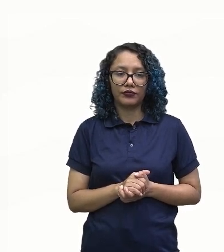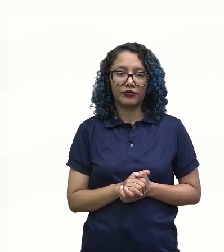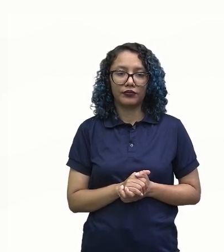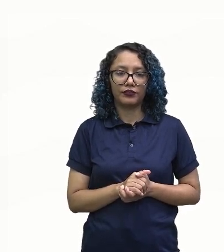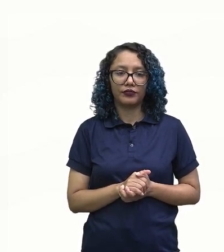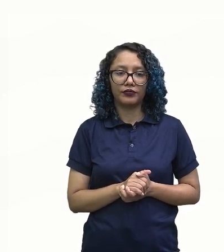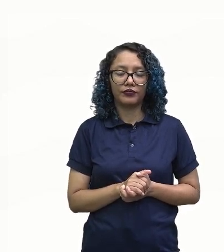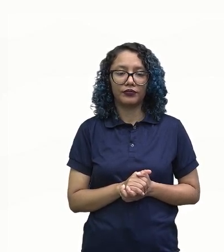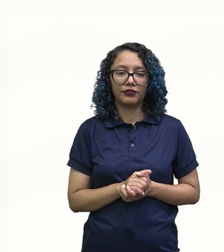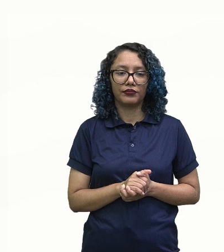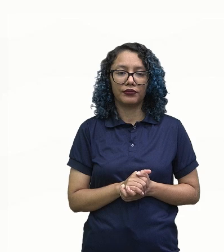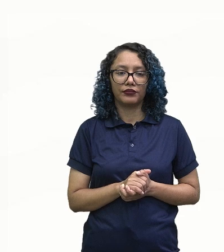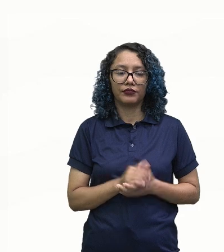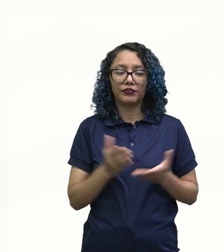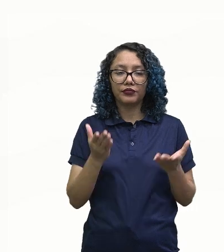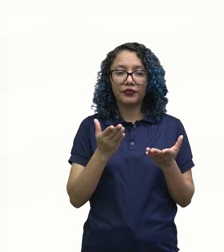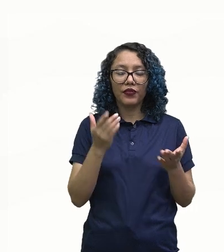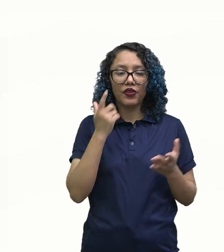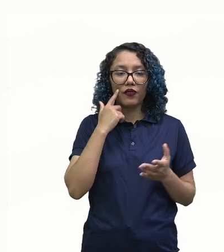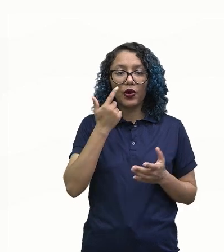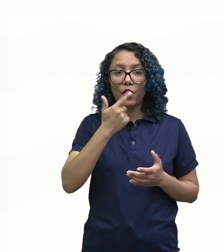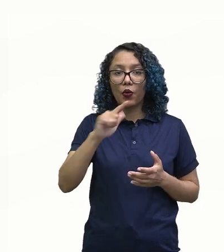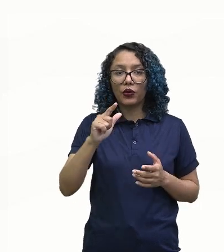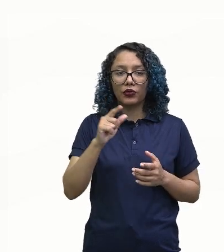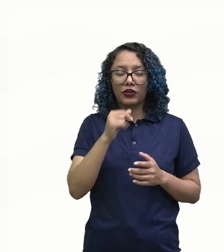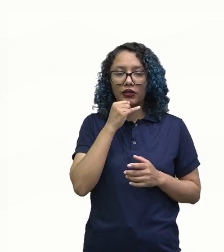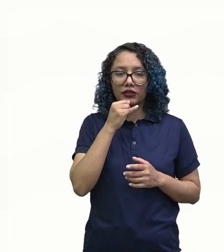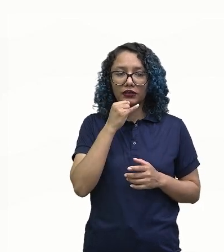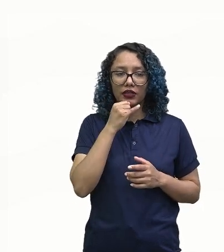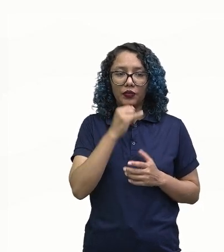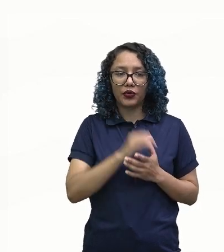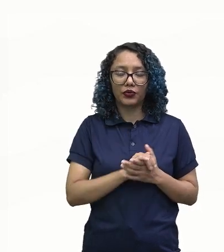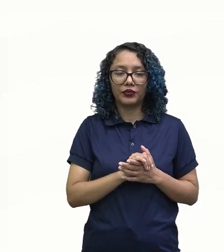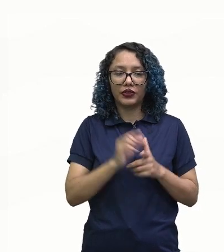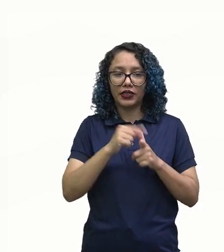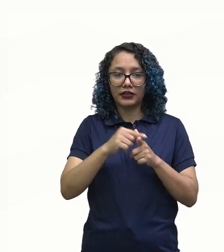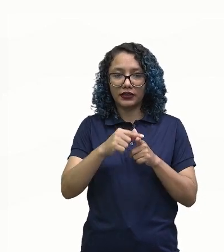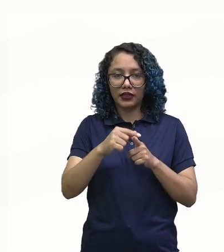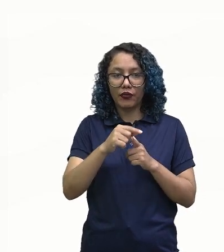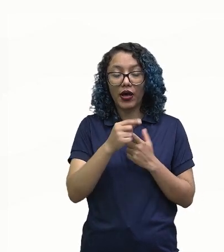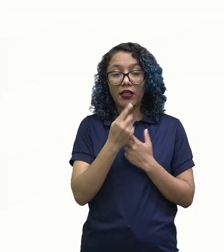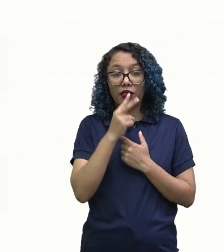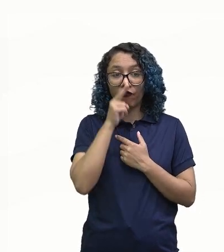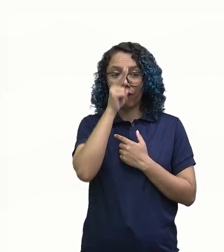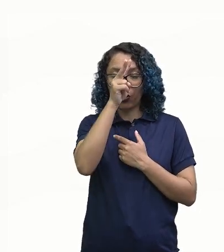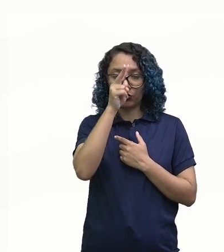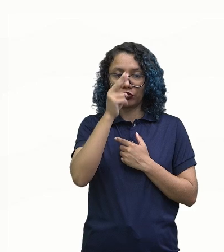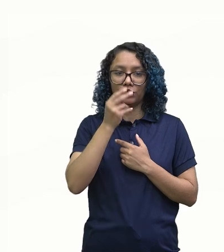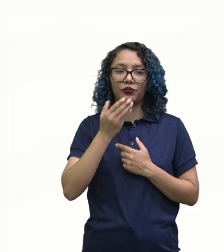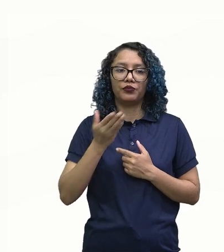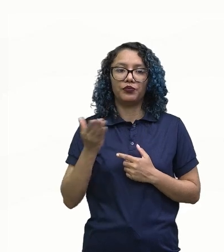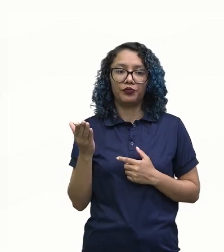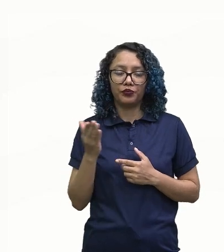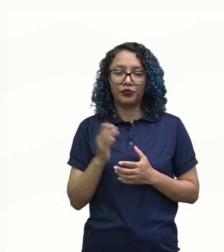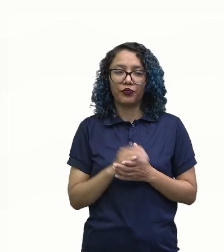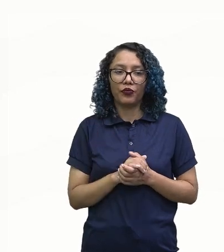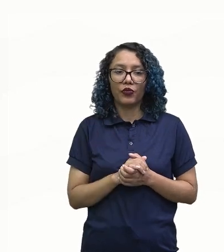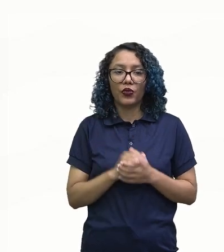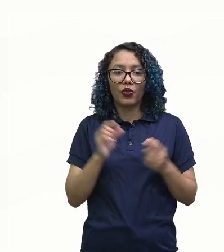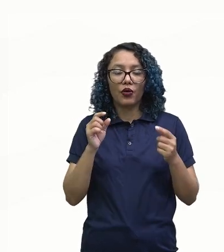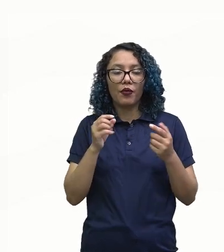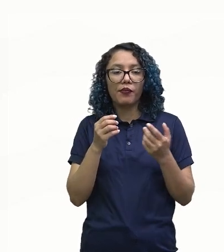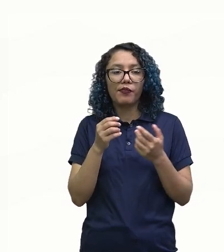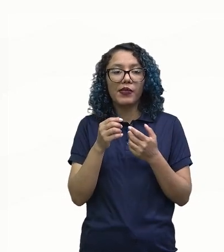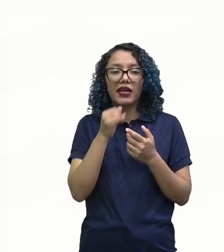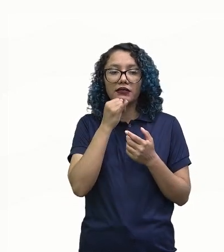as sílabas tônicas, chamadas de oxítonas. Vejam aí, olha. Temos a